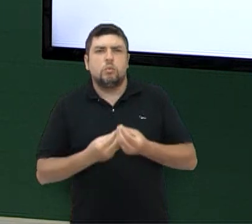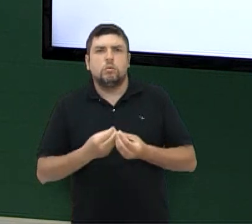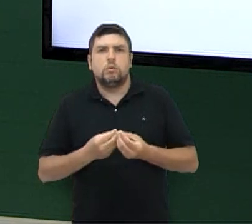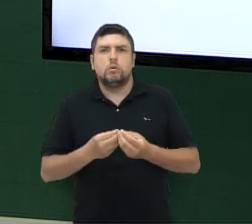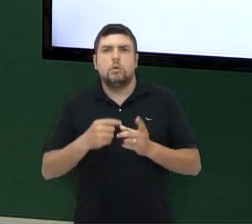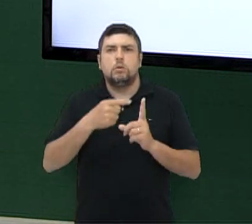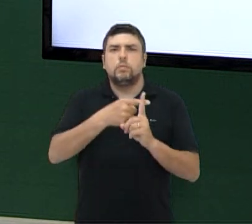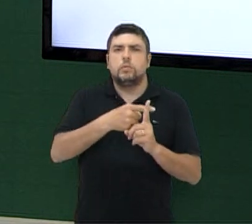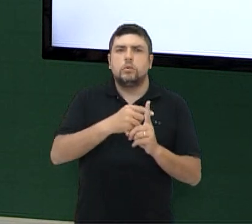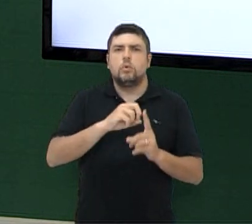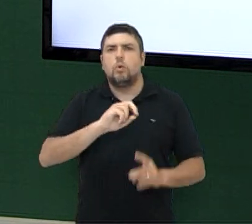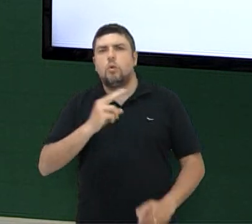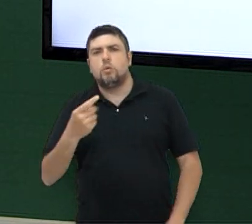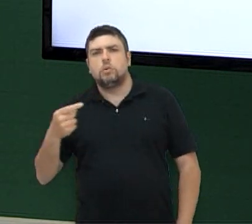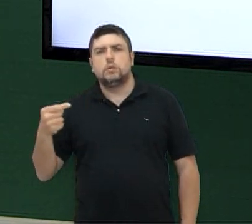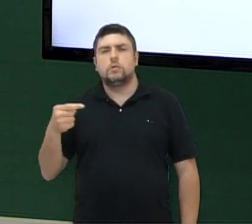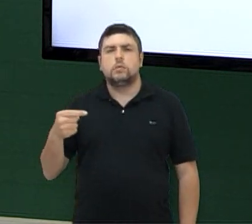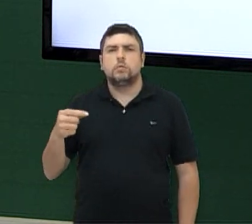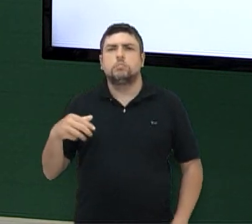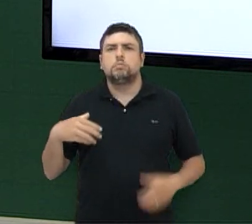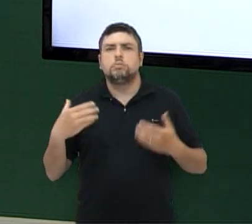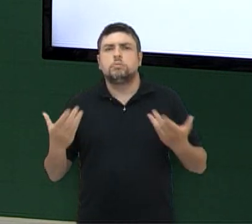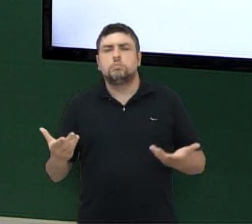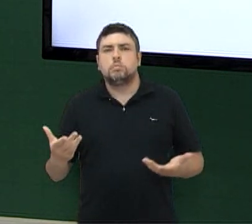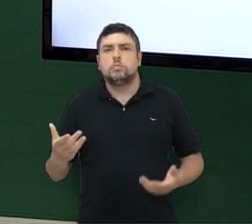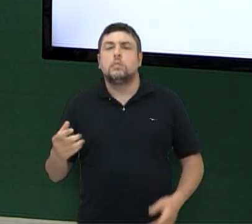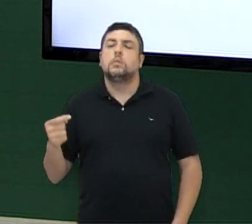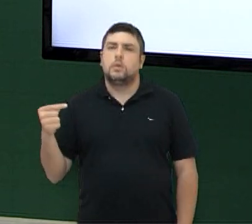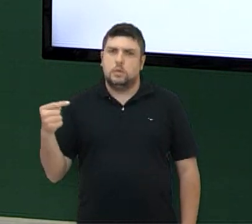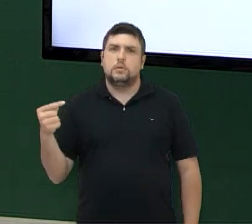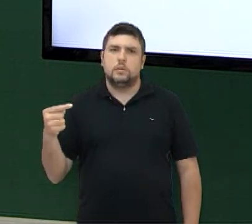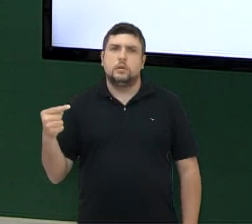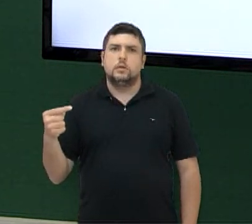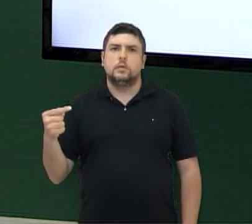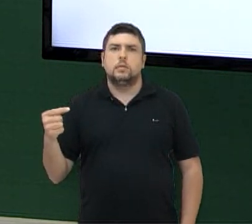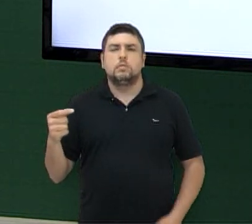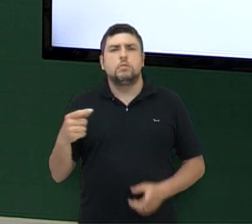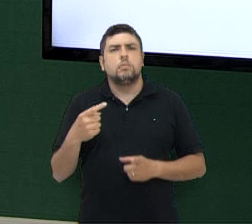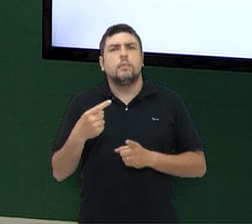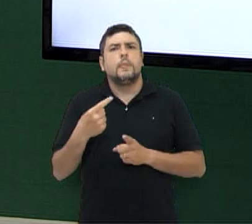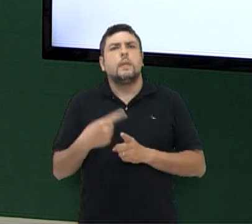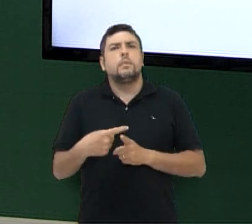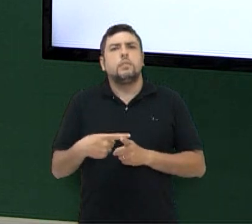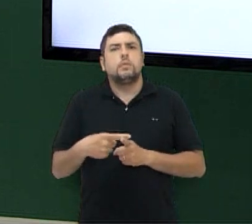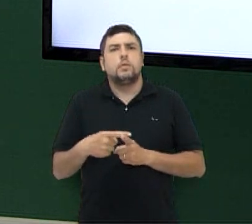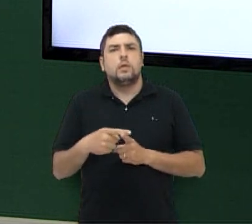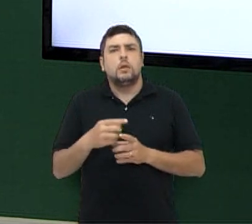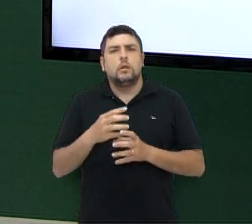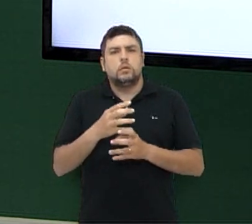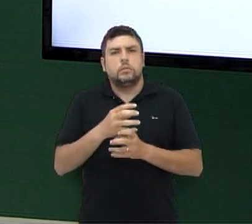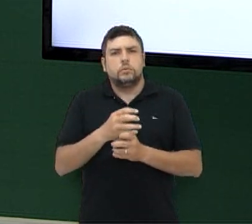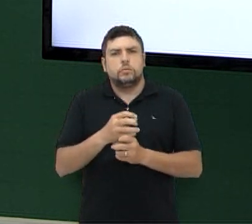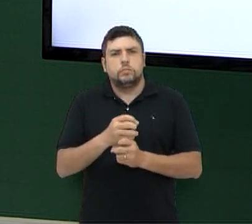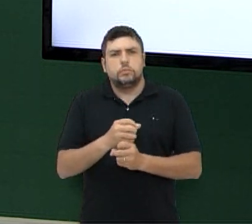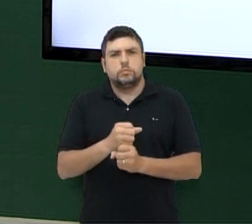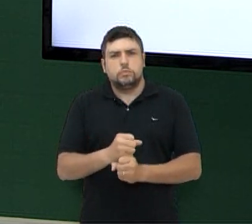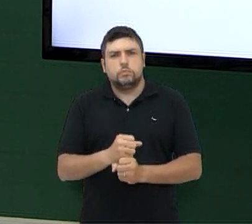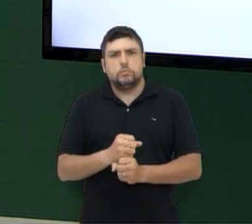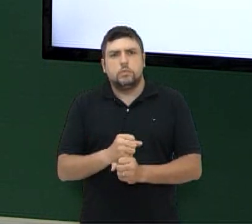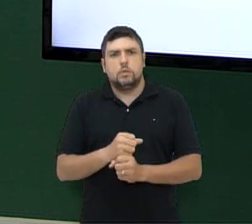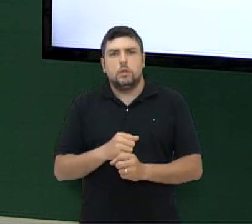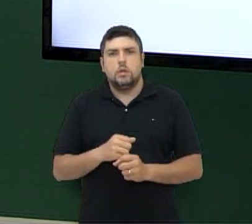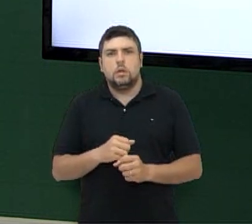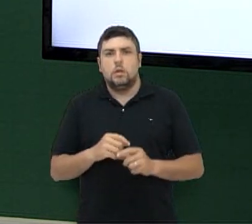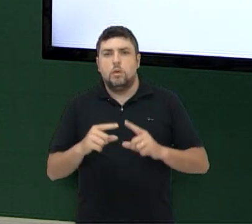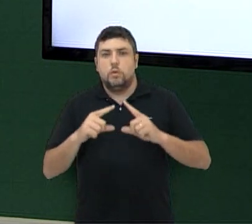negativa? Gente, negativa, né? Por quê? Porque houve uma redução de velocidade, o ΔV lá é